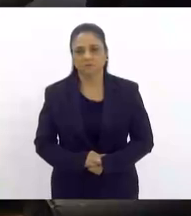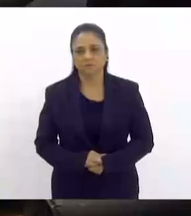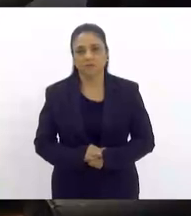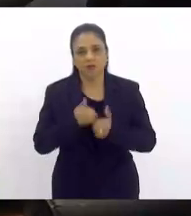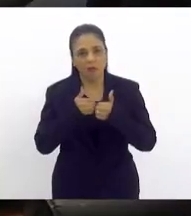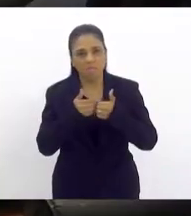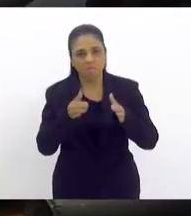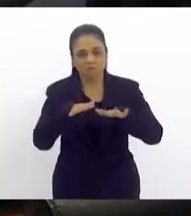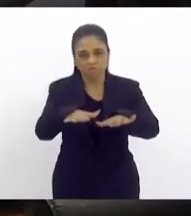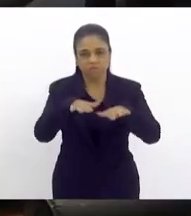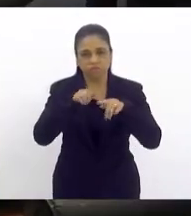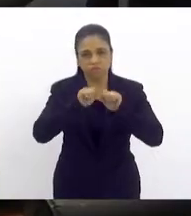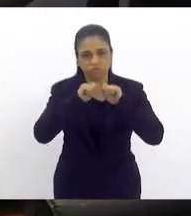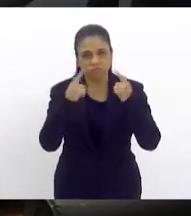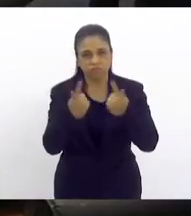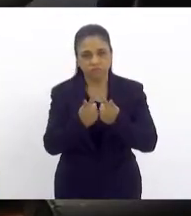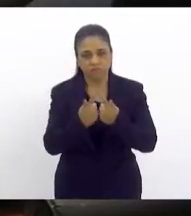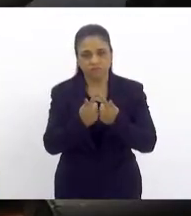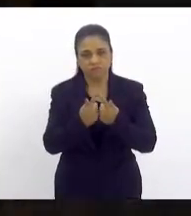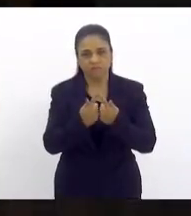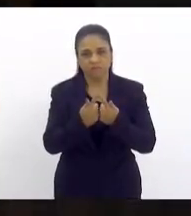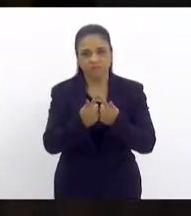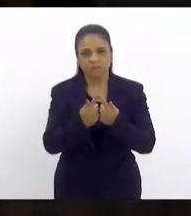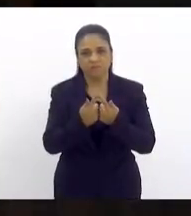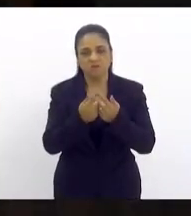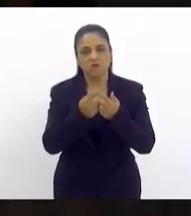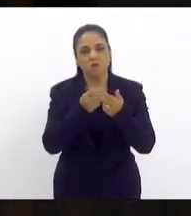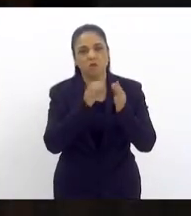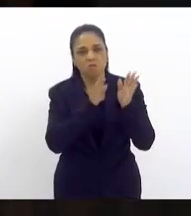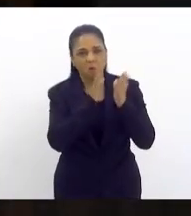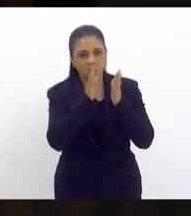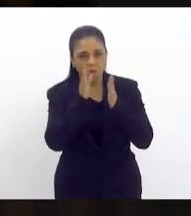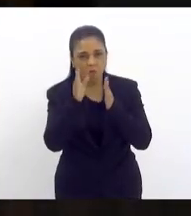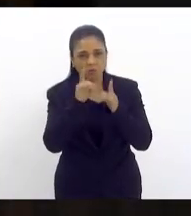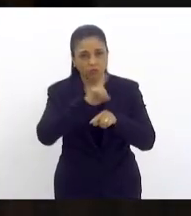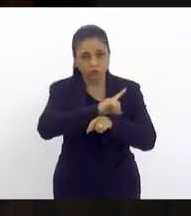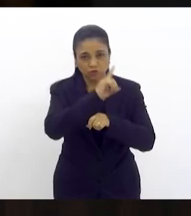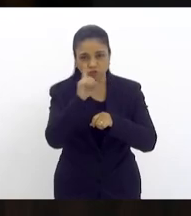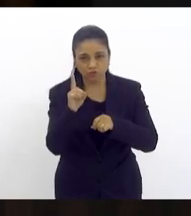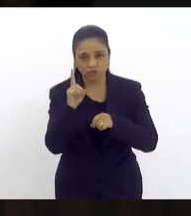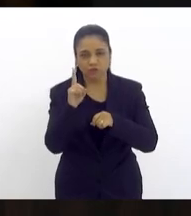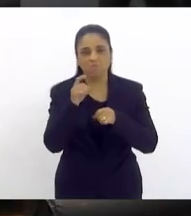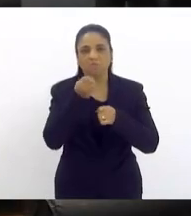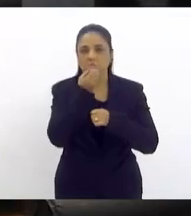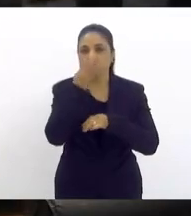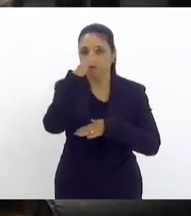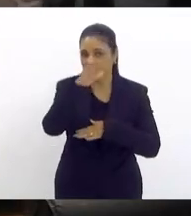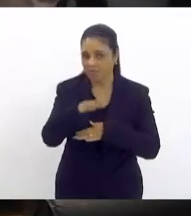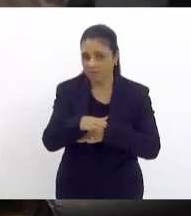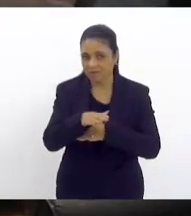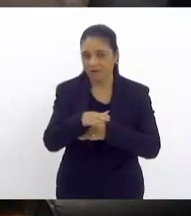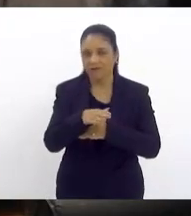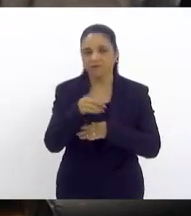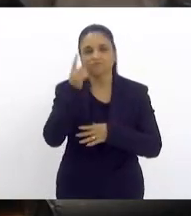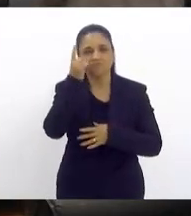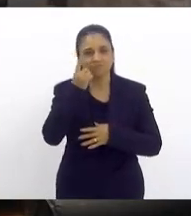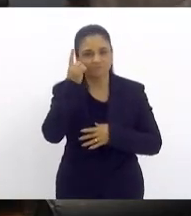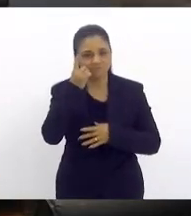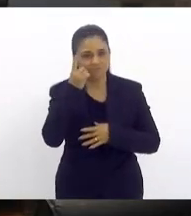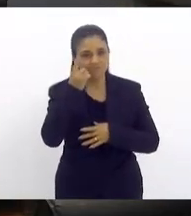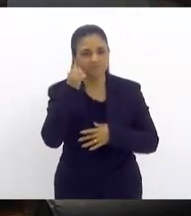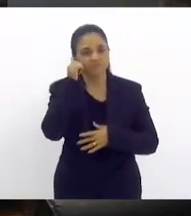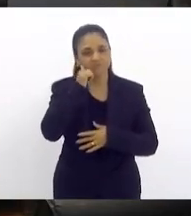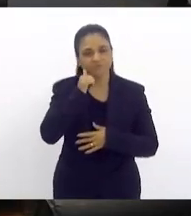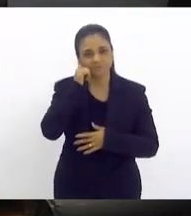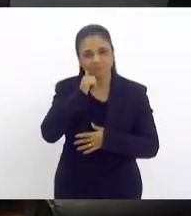está reaberto sessão passe a ordem do dia Primeiramente boa tarde a todos os nobres colegas e